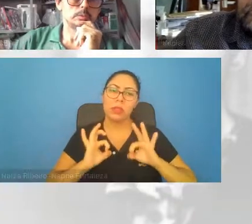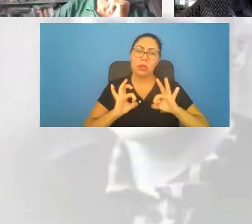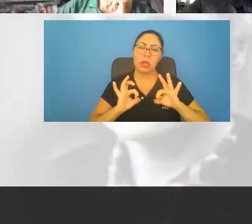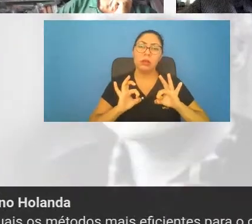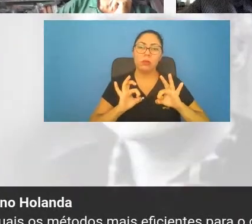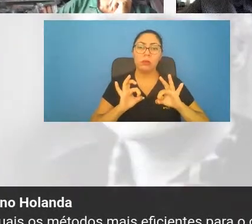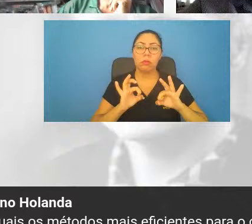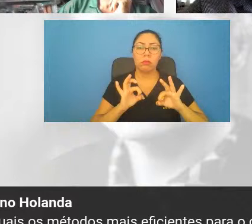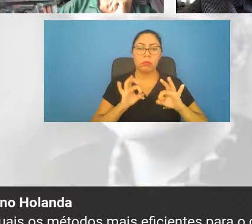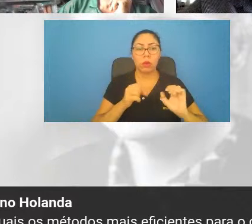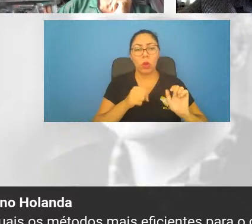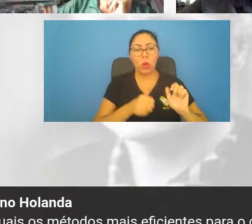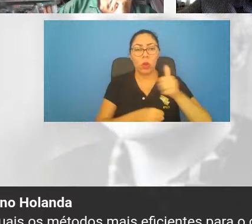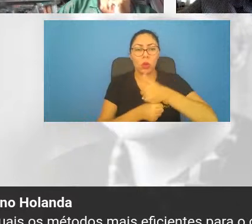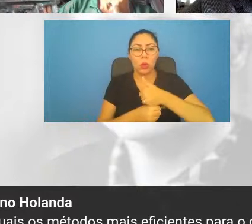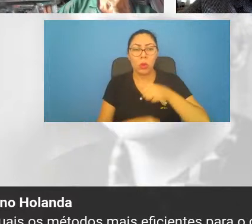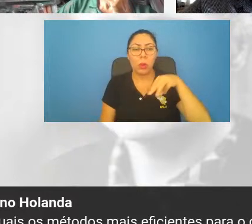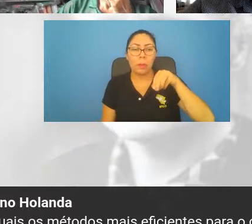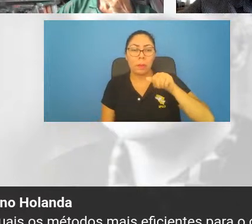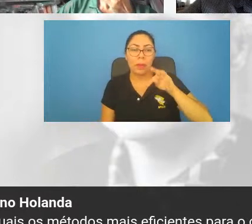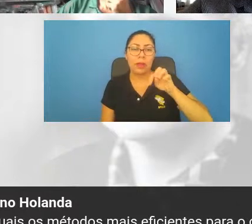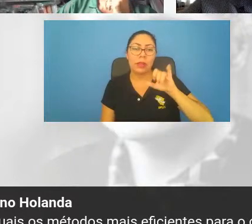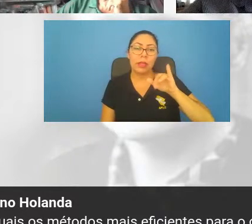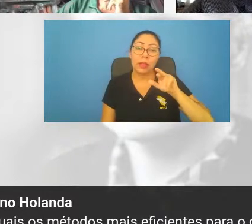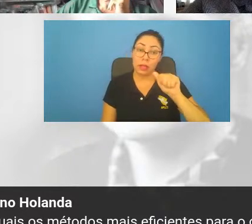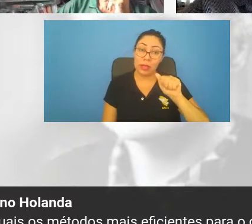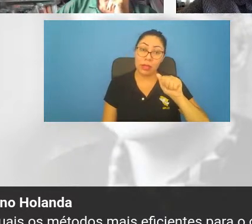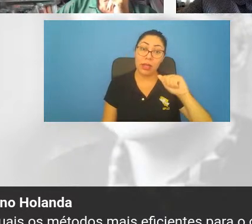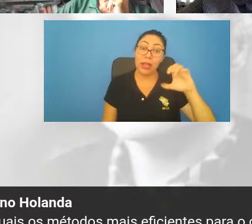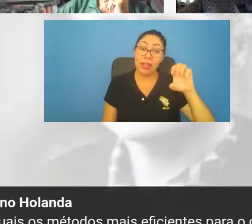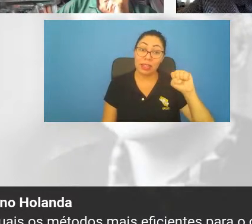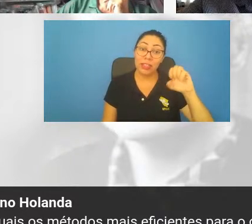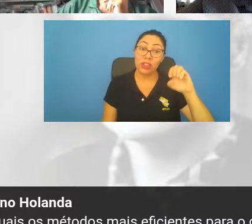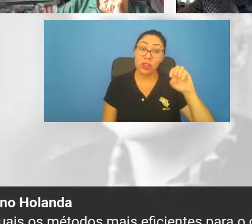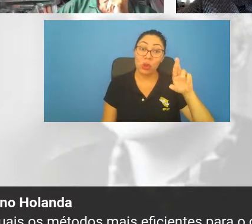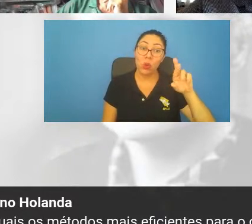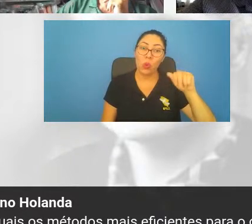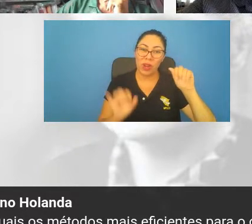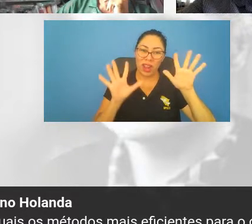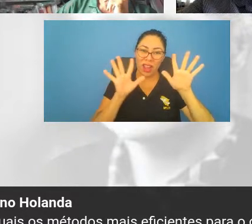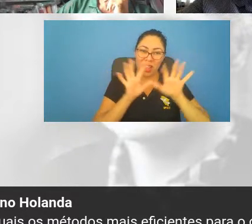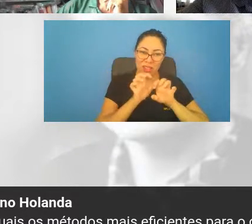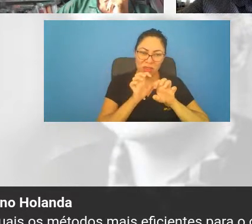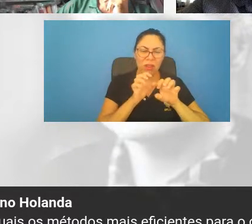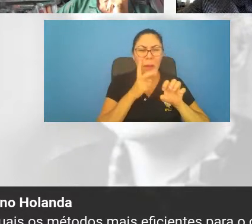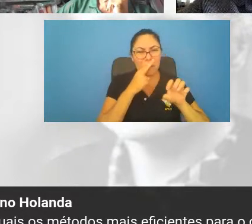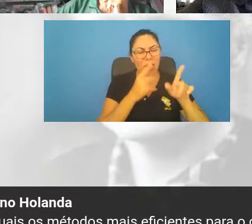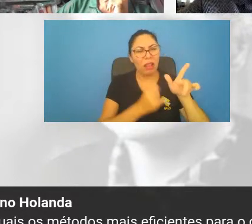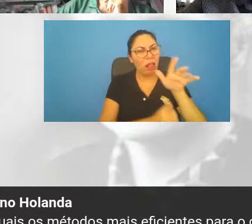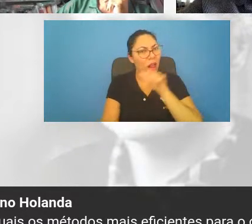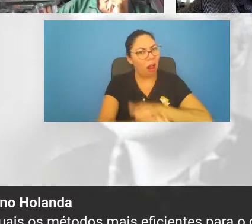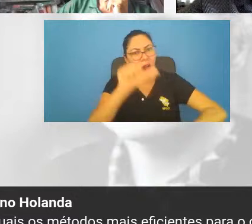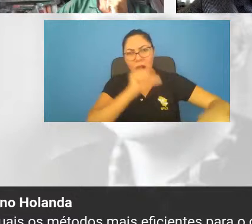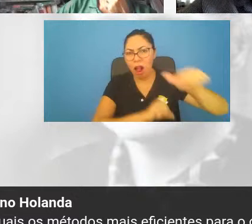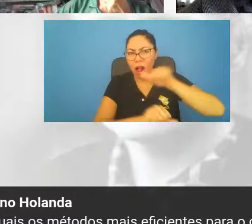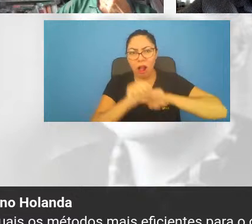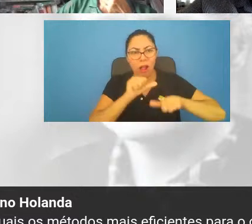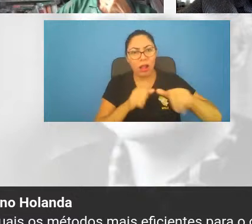causa grande revolução na cosmologia como um todo, porque monte, é o nome da